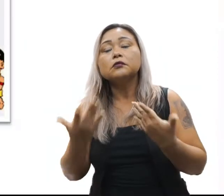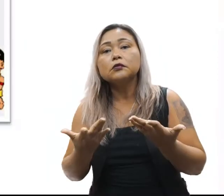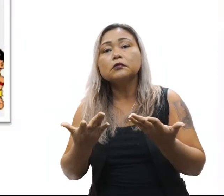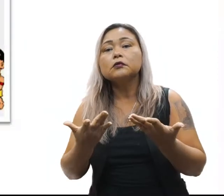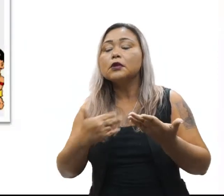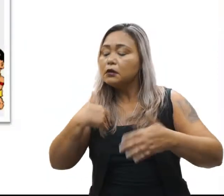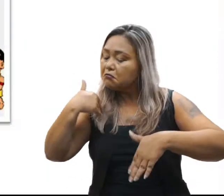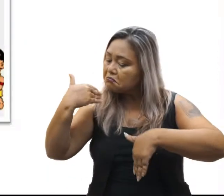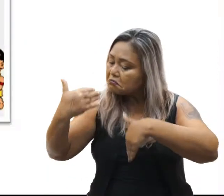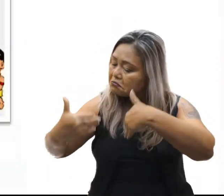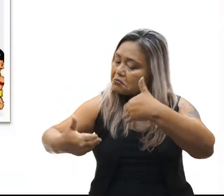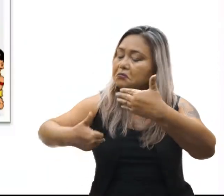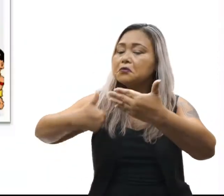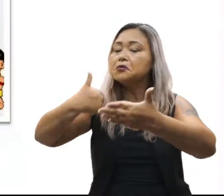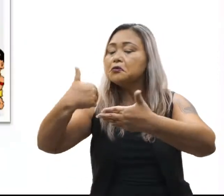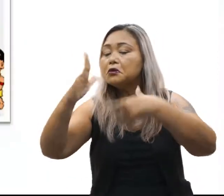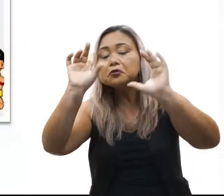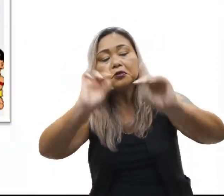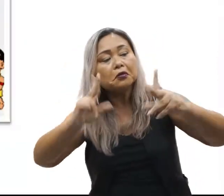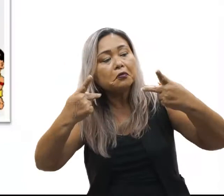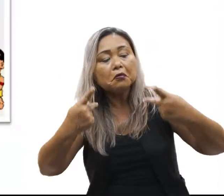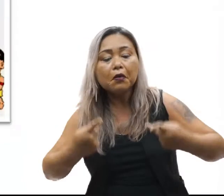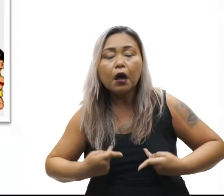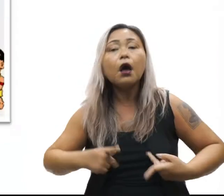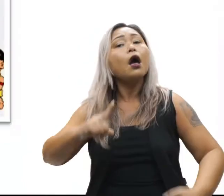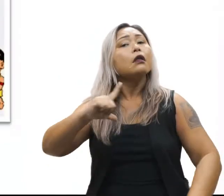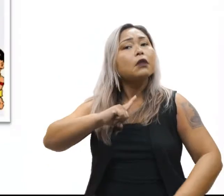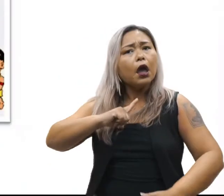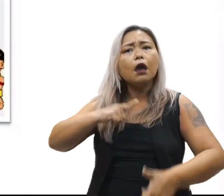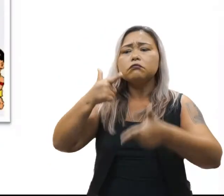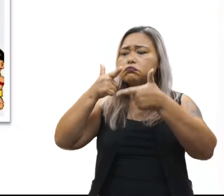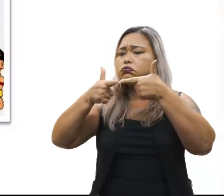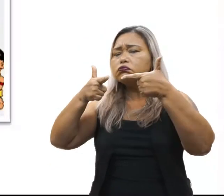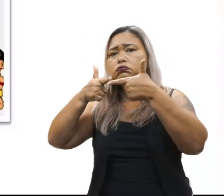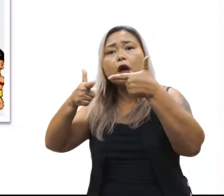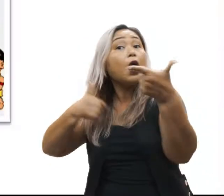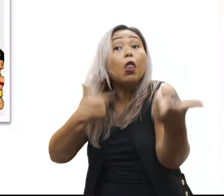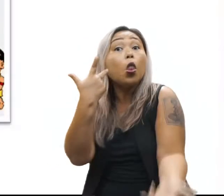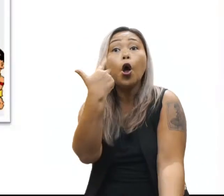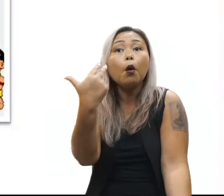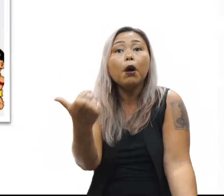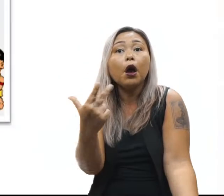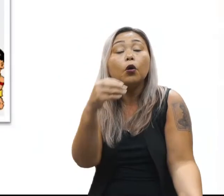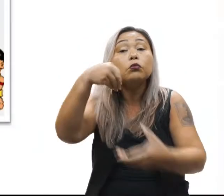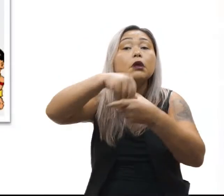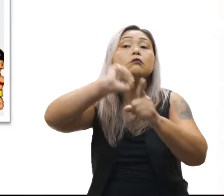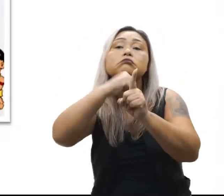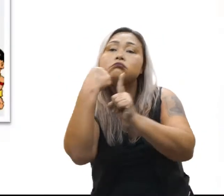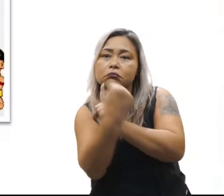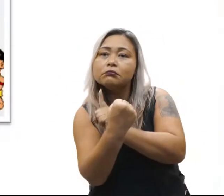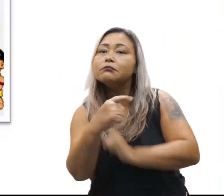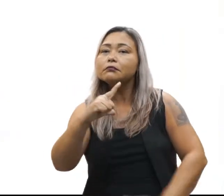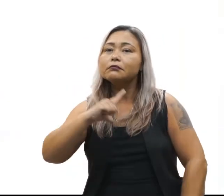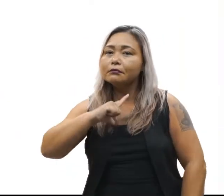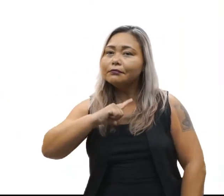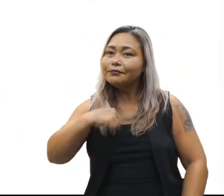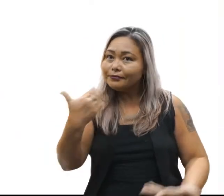caminhar aí do direito humano, a gente vai ter conflitos, porque é normal em uma sociedade que se tenha isso, não é